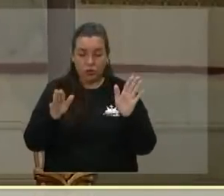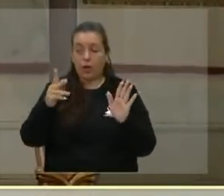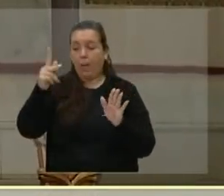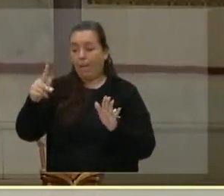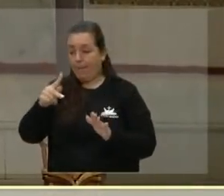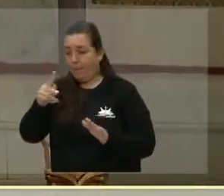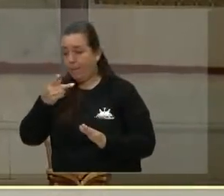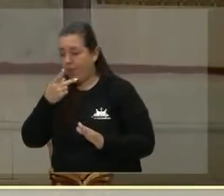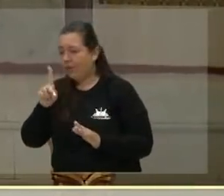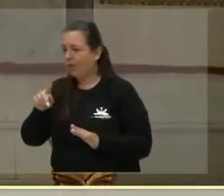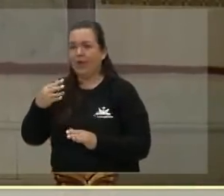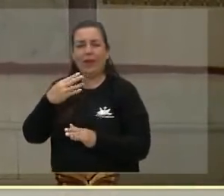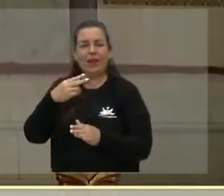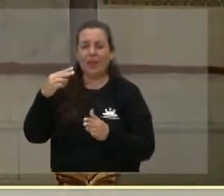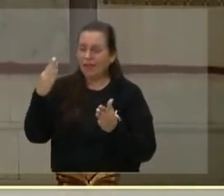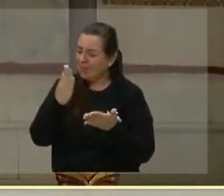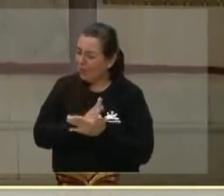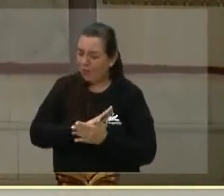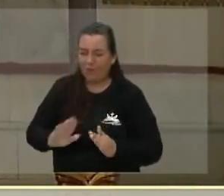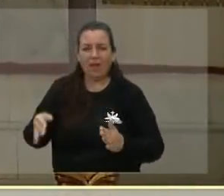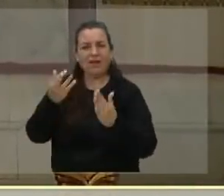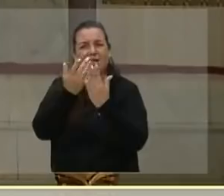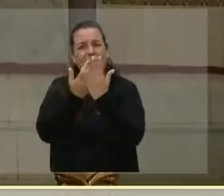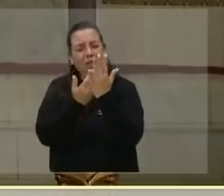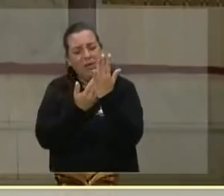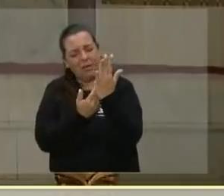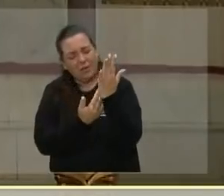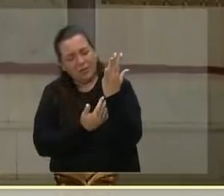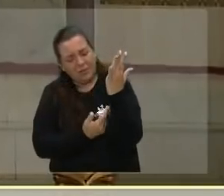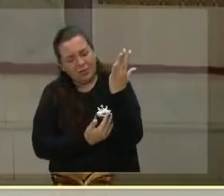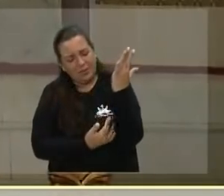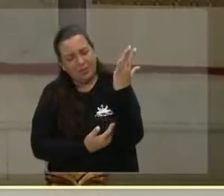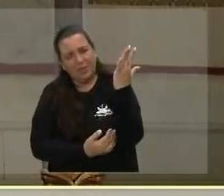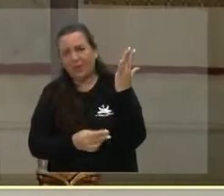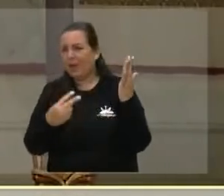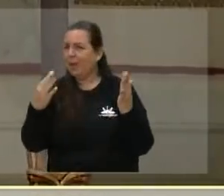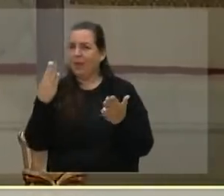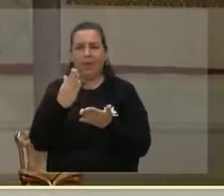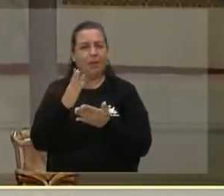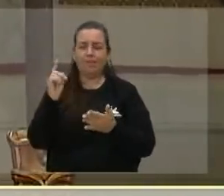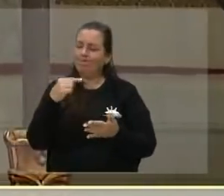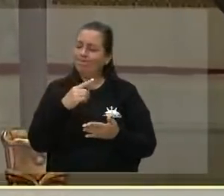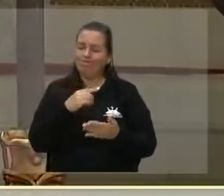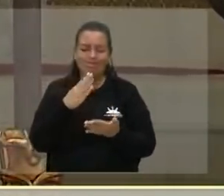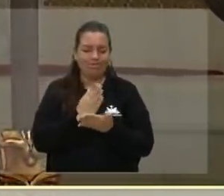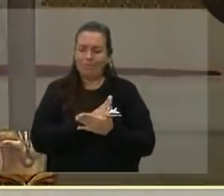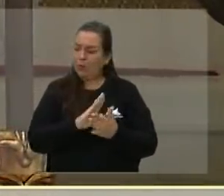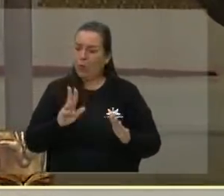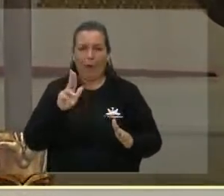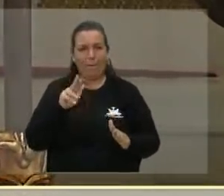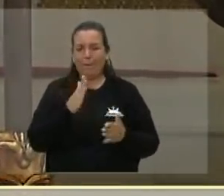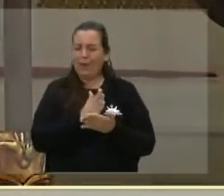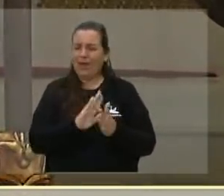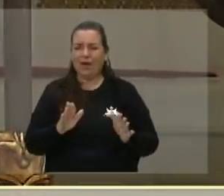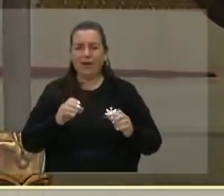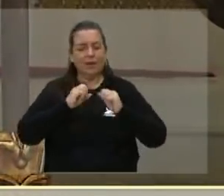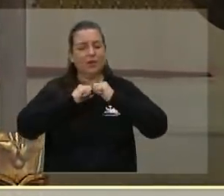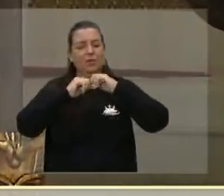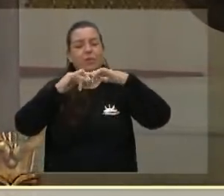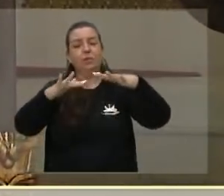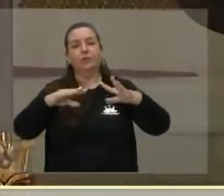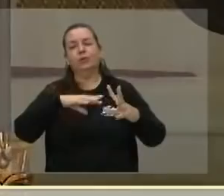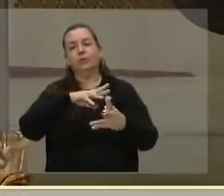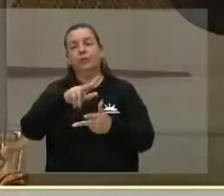ele não para de ser derramado ele não para de ser derramado sobre a humanidade